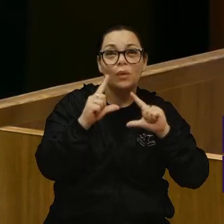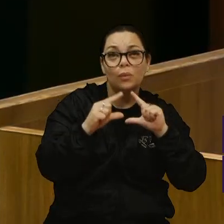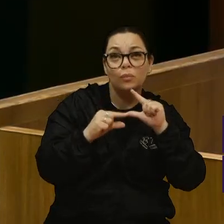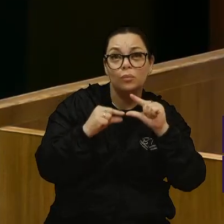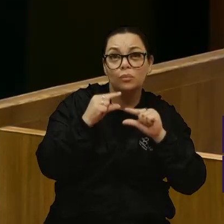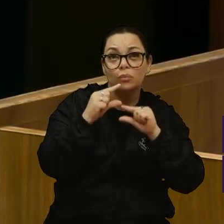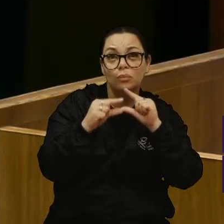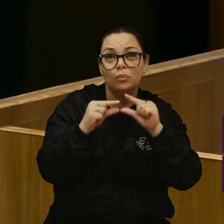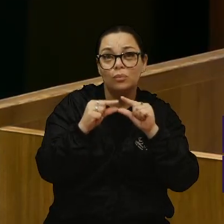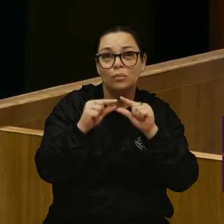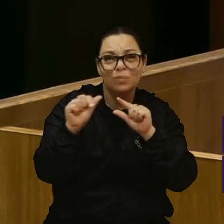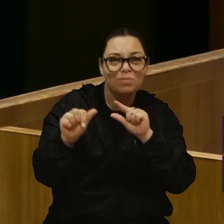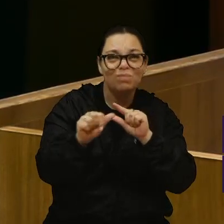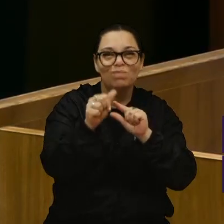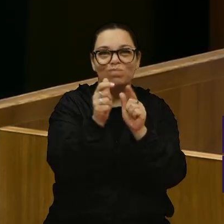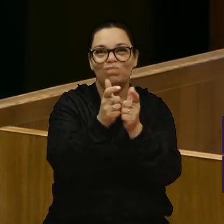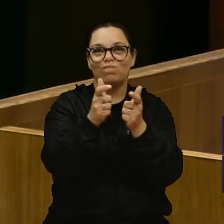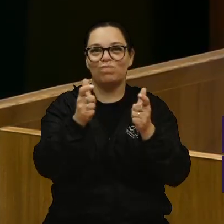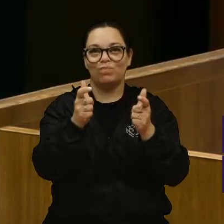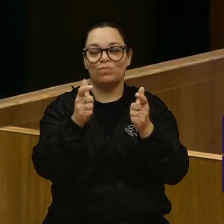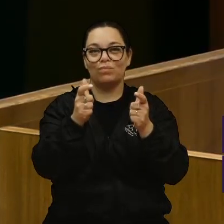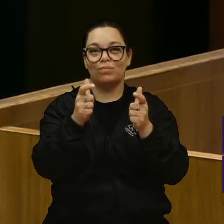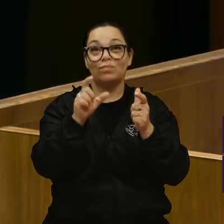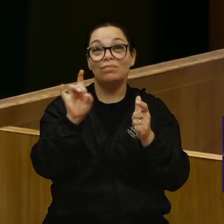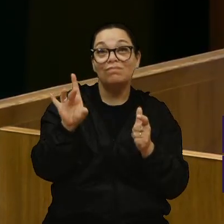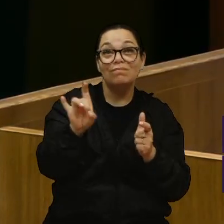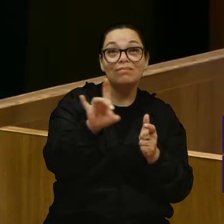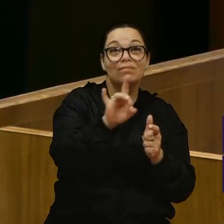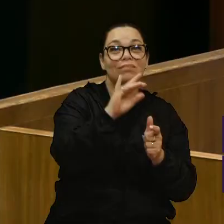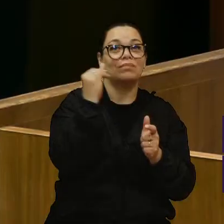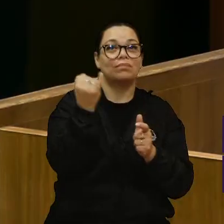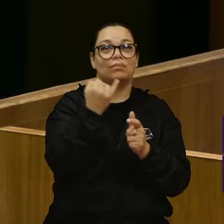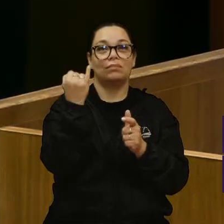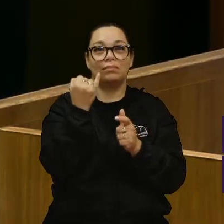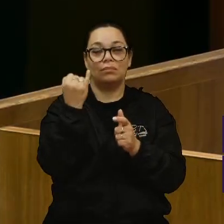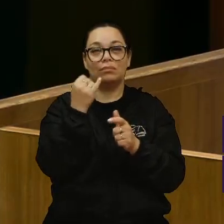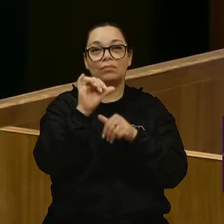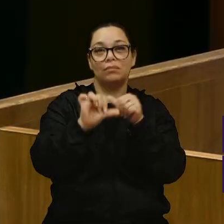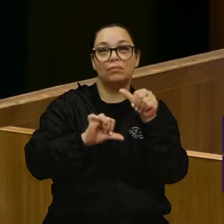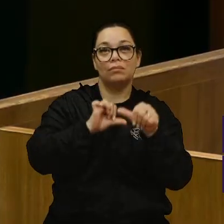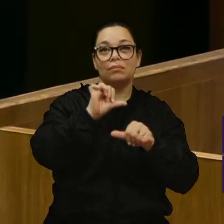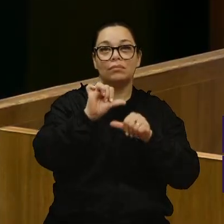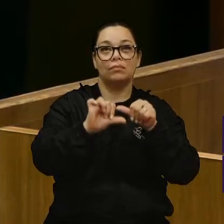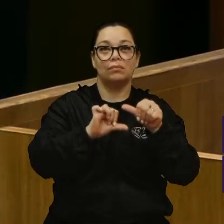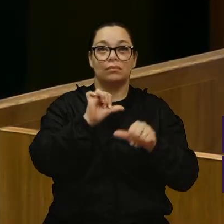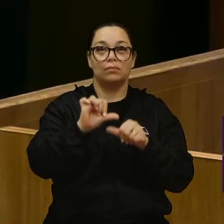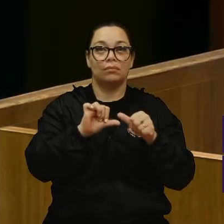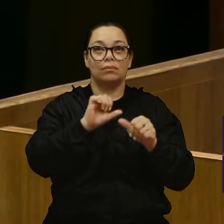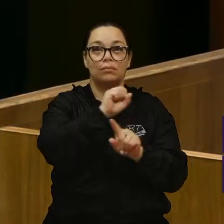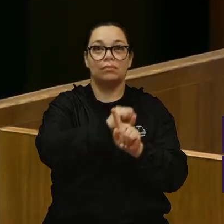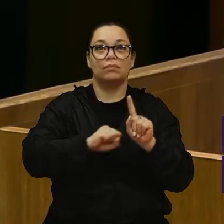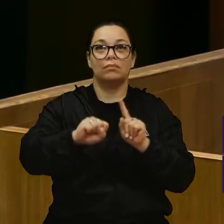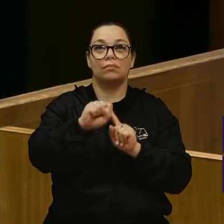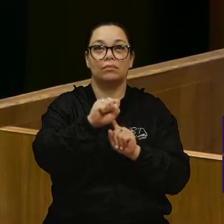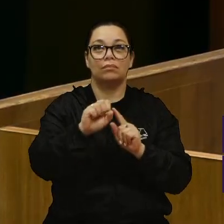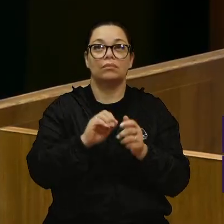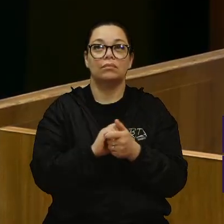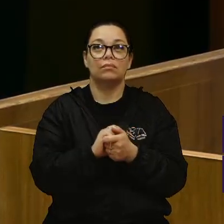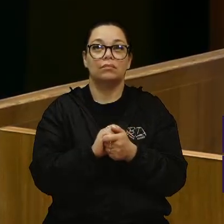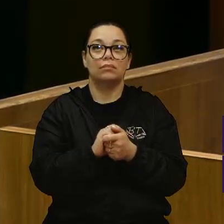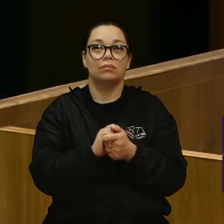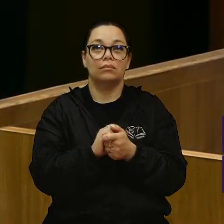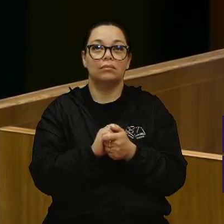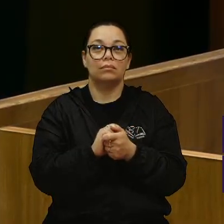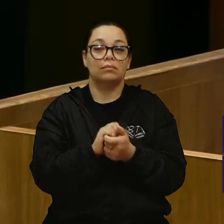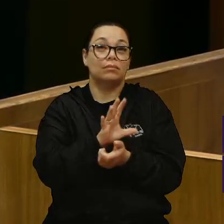mas são grandiosas, e cada uma delas é importante na transformação dessa sociedade. Sem